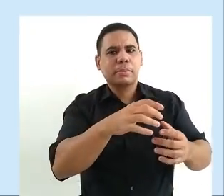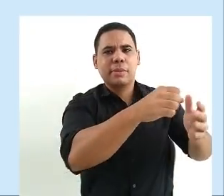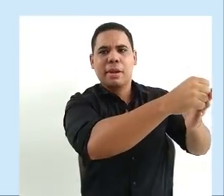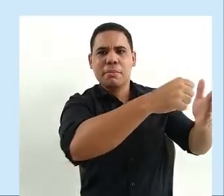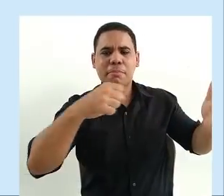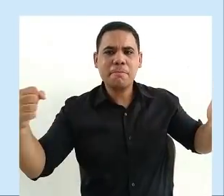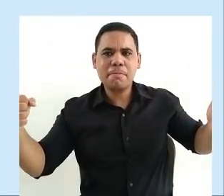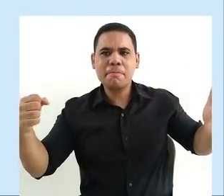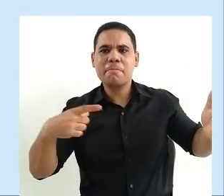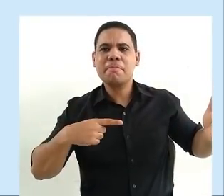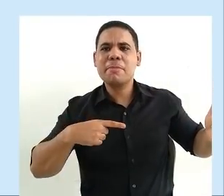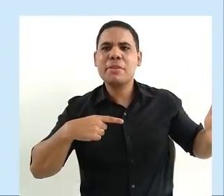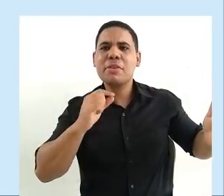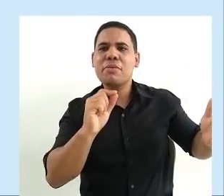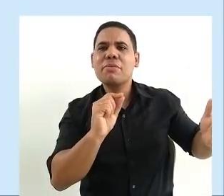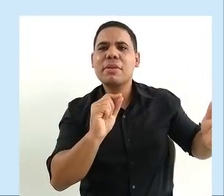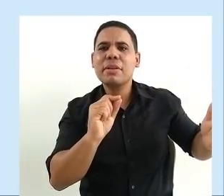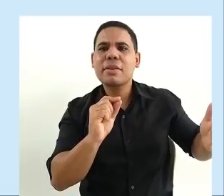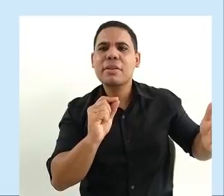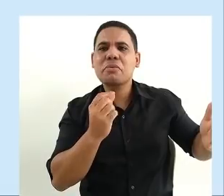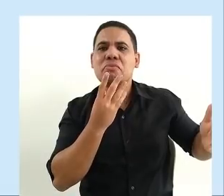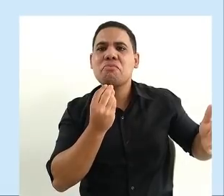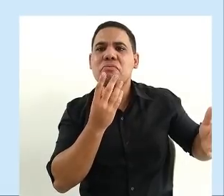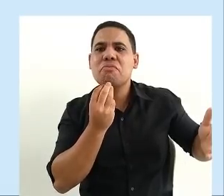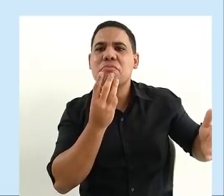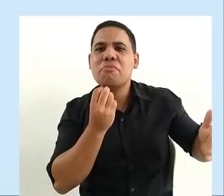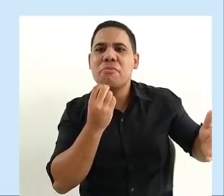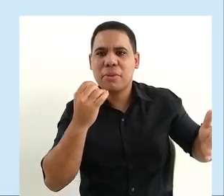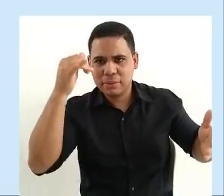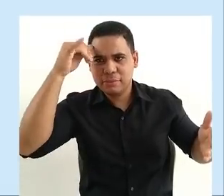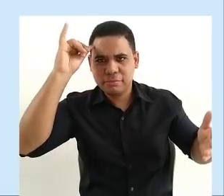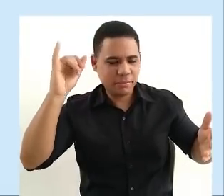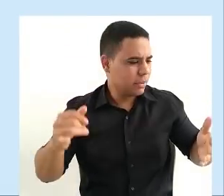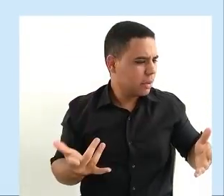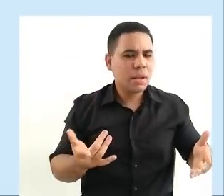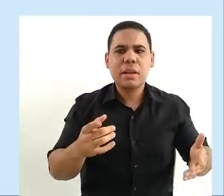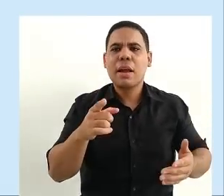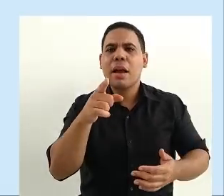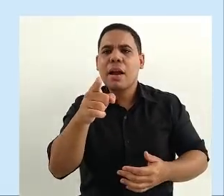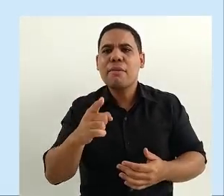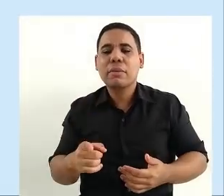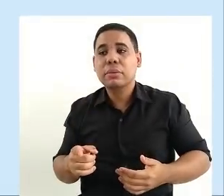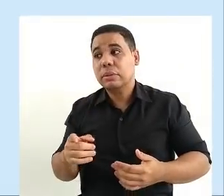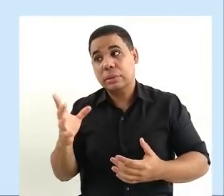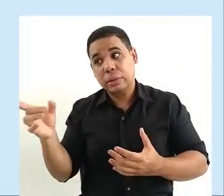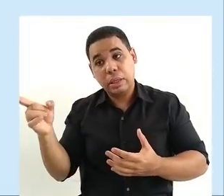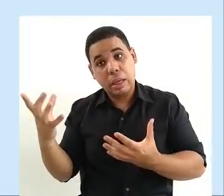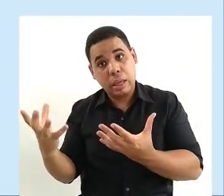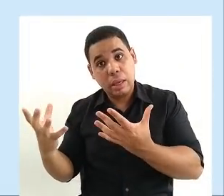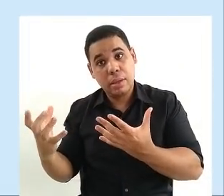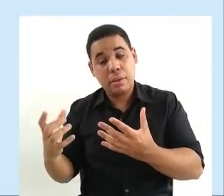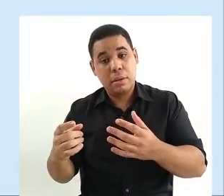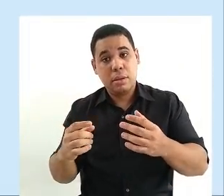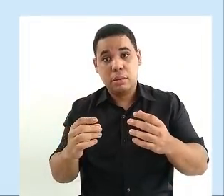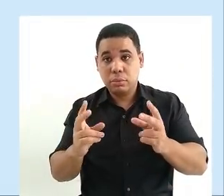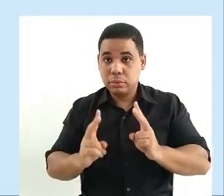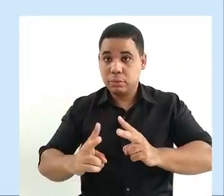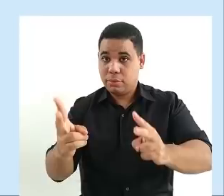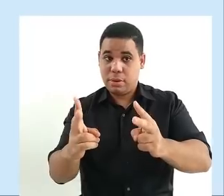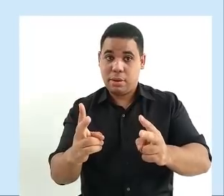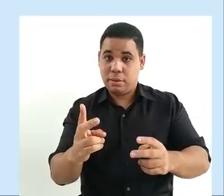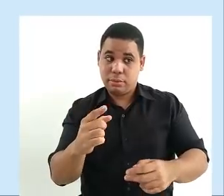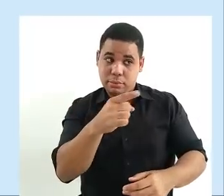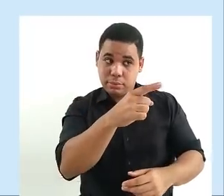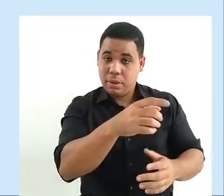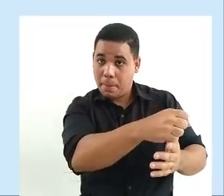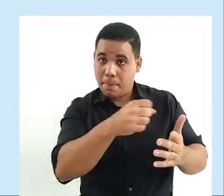candidato, você quer permanecer com a sua primeira porta que você escolheu? sua primeira opção, ou você agora,